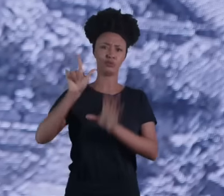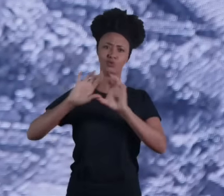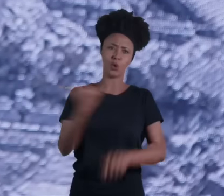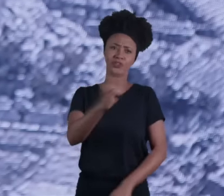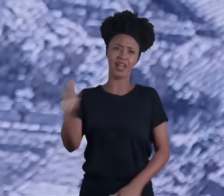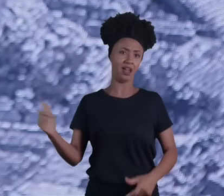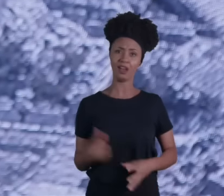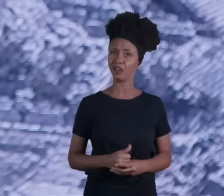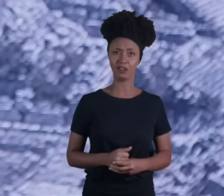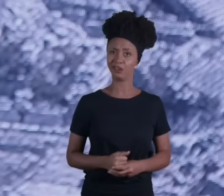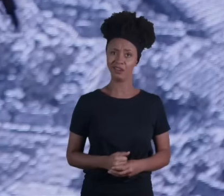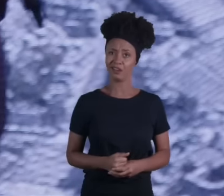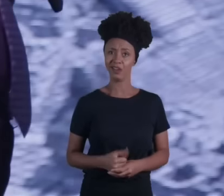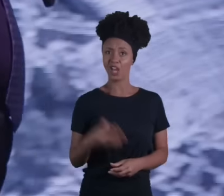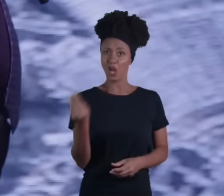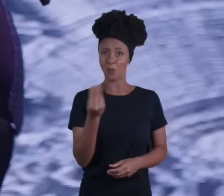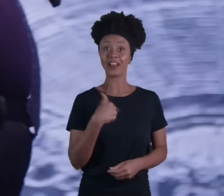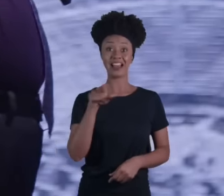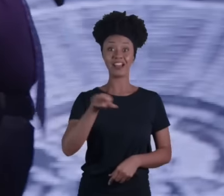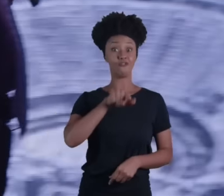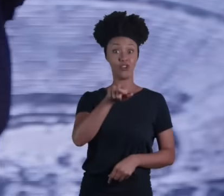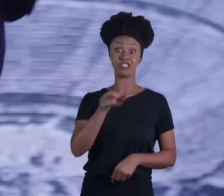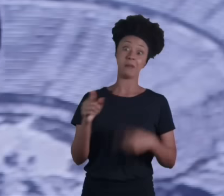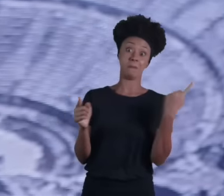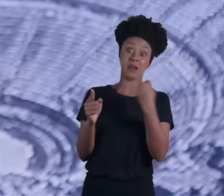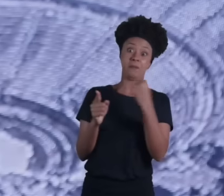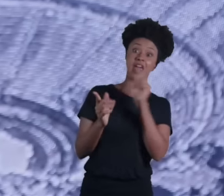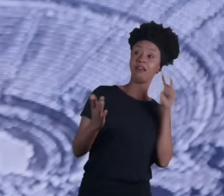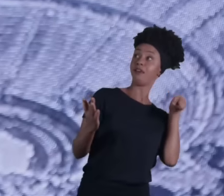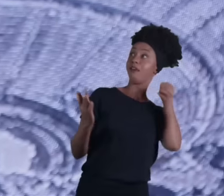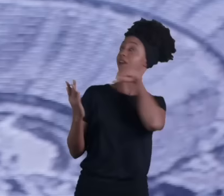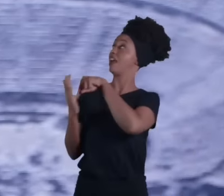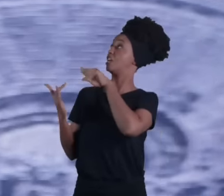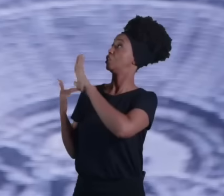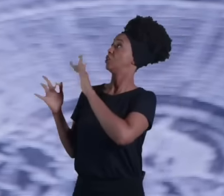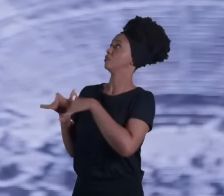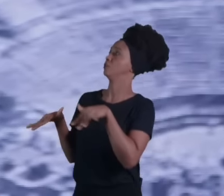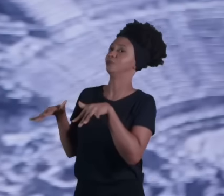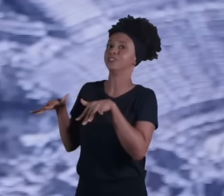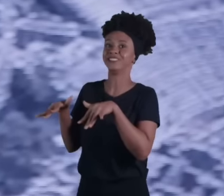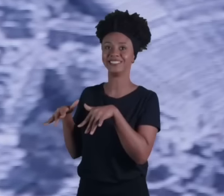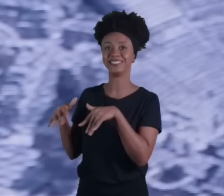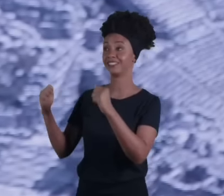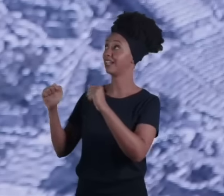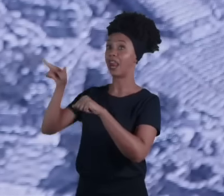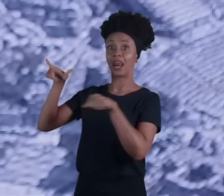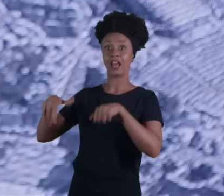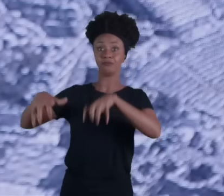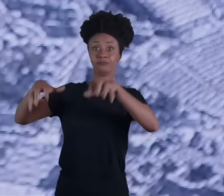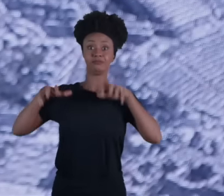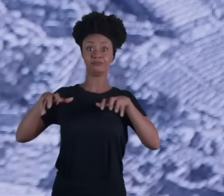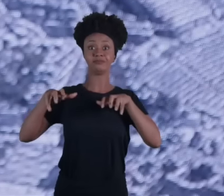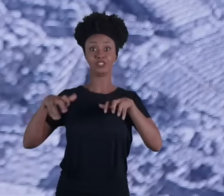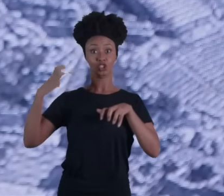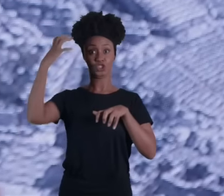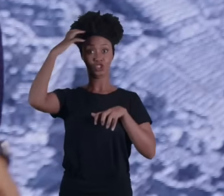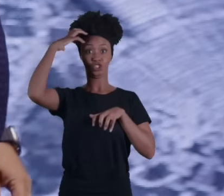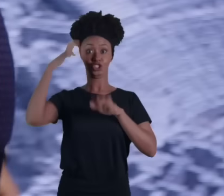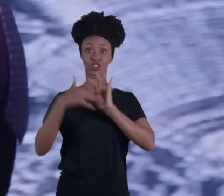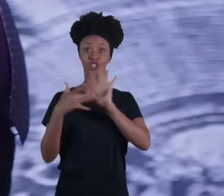a primeira coisa que vai acontecer quando você chegar diante de Cristo vai ser o bimá, o trono de Cristo, onde a tua vida vai ser